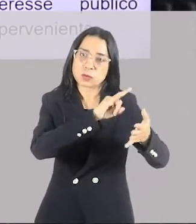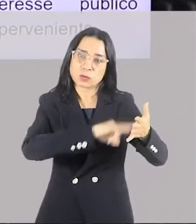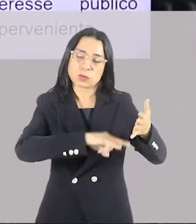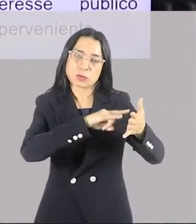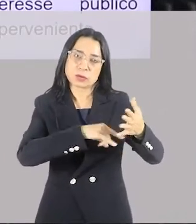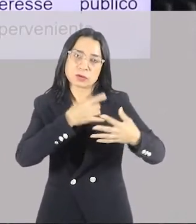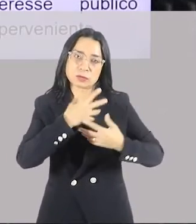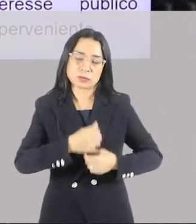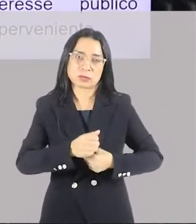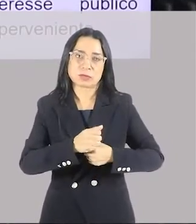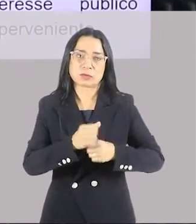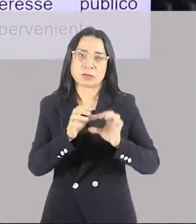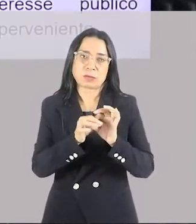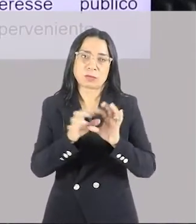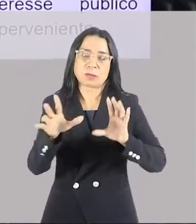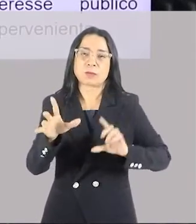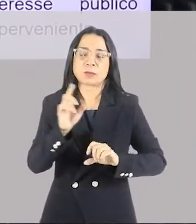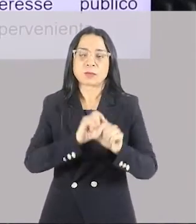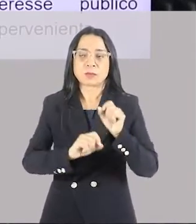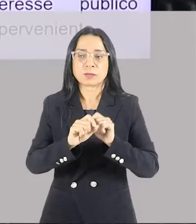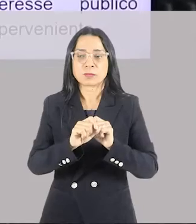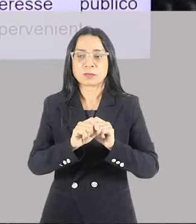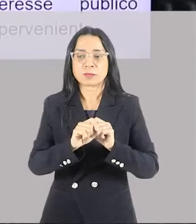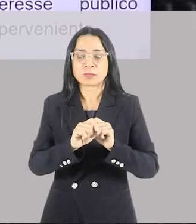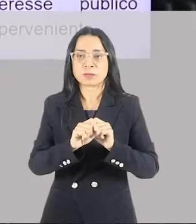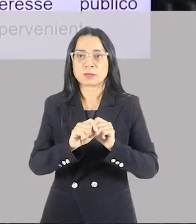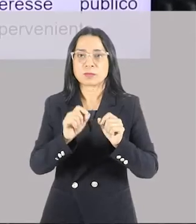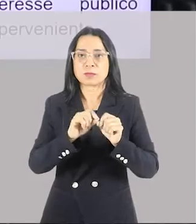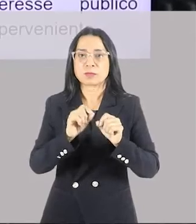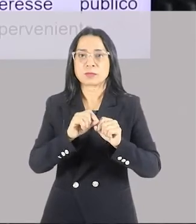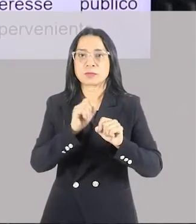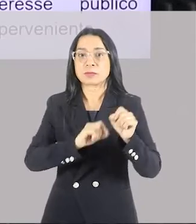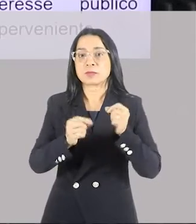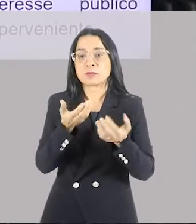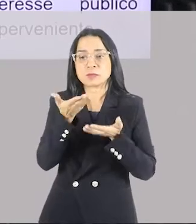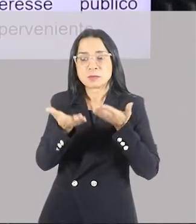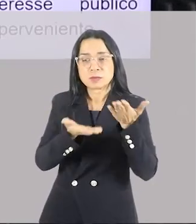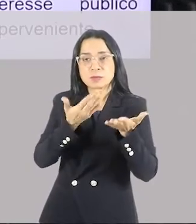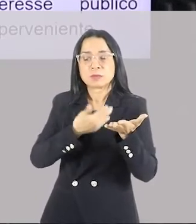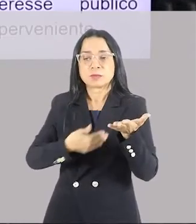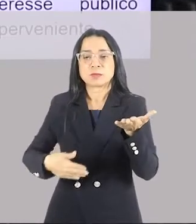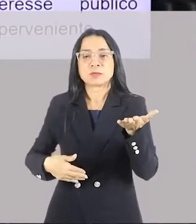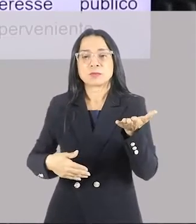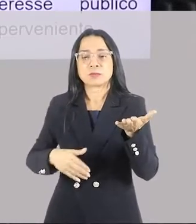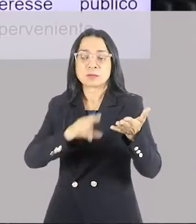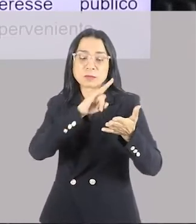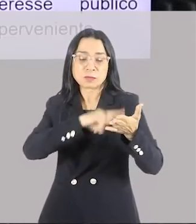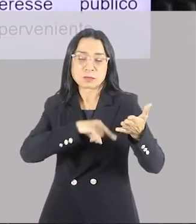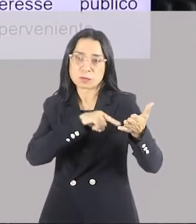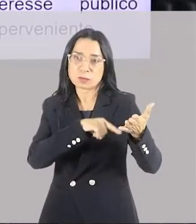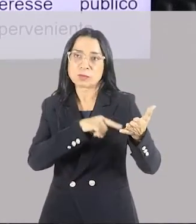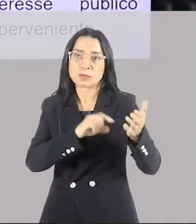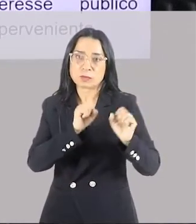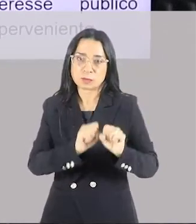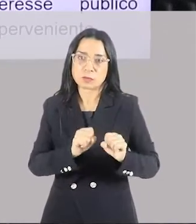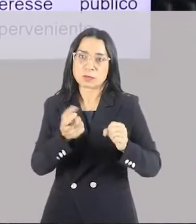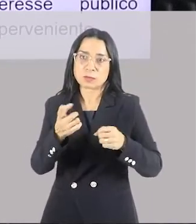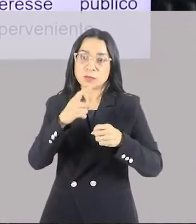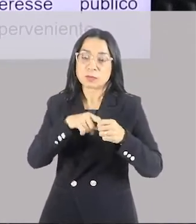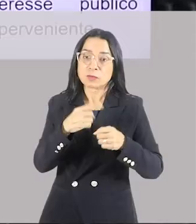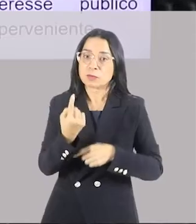para permissão, para permitir que seja executado algum serviço público. Esse contrato ele pode ser